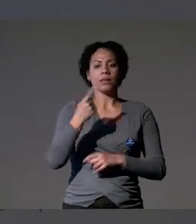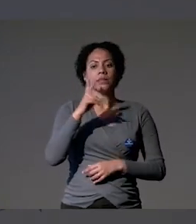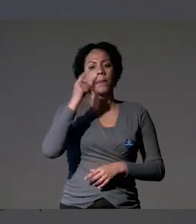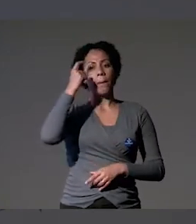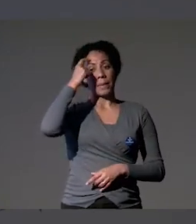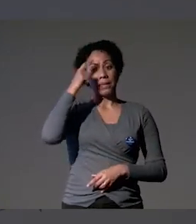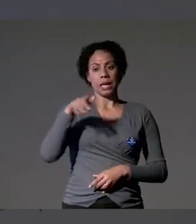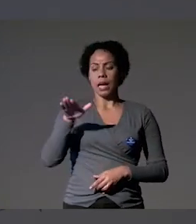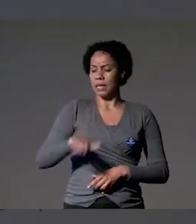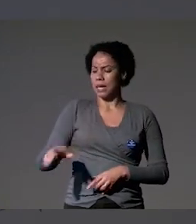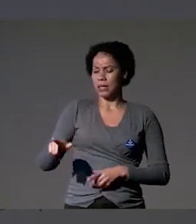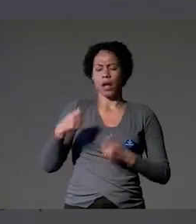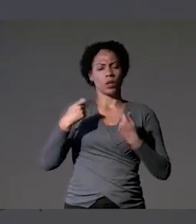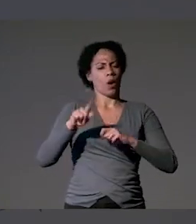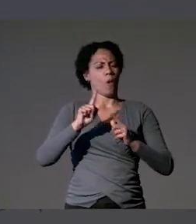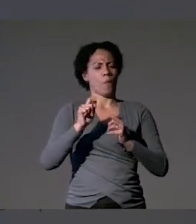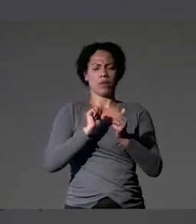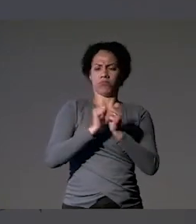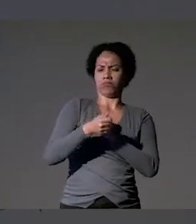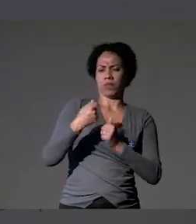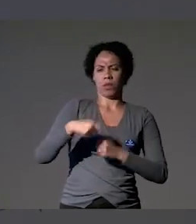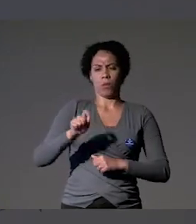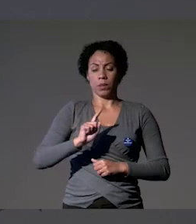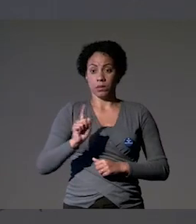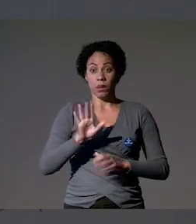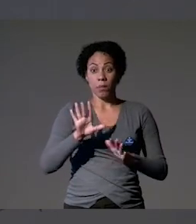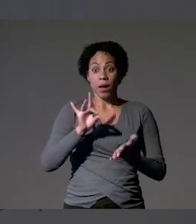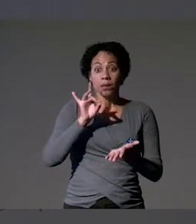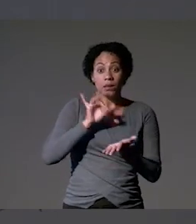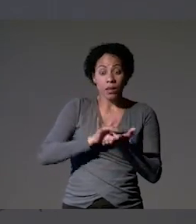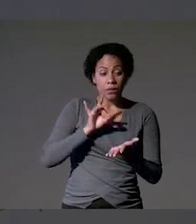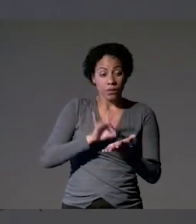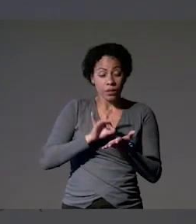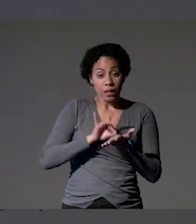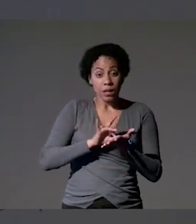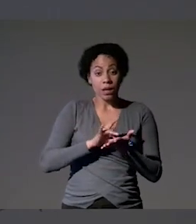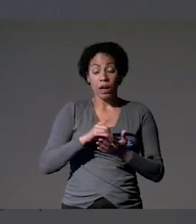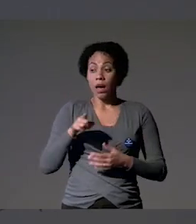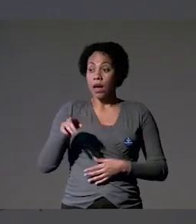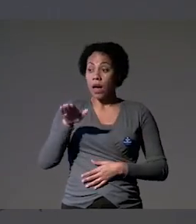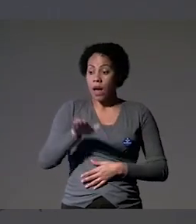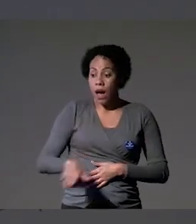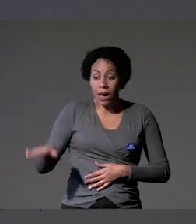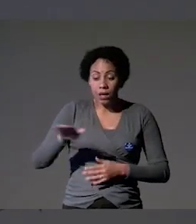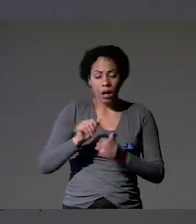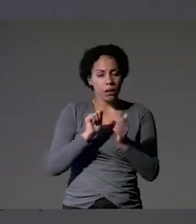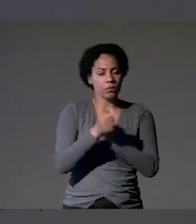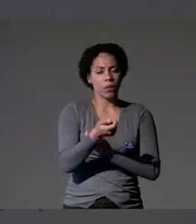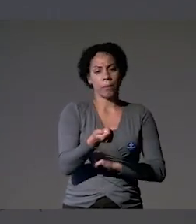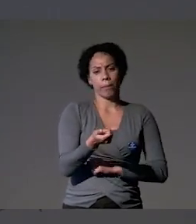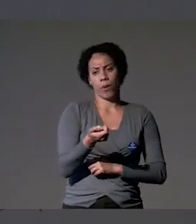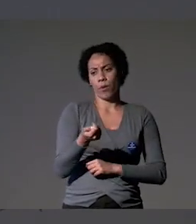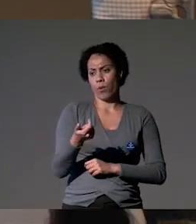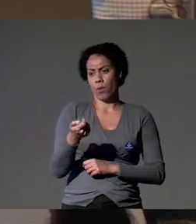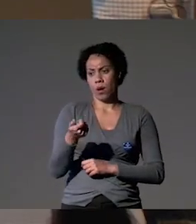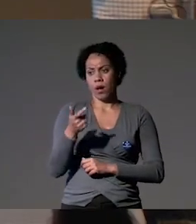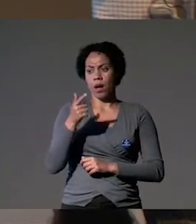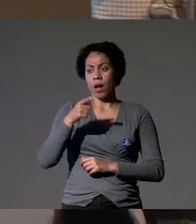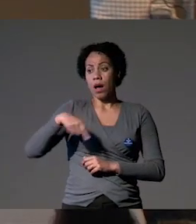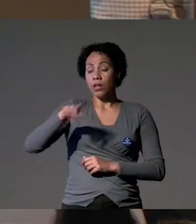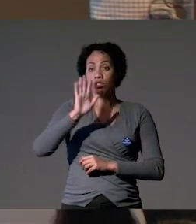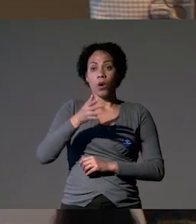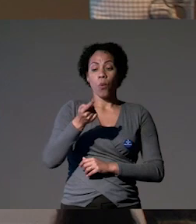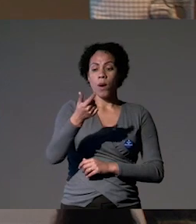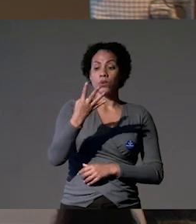fazer atividade física, quando, na verdade, predominantemente, nossas crianças estão fazendo pouca atividade física, nós já estamos indo para quase 40%